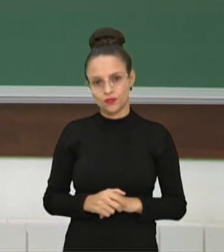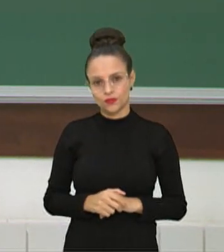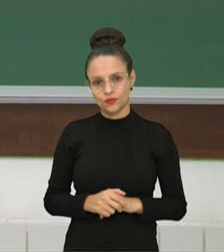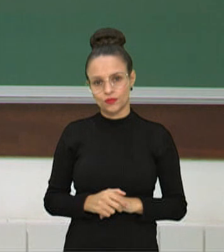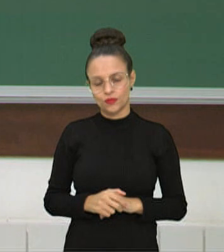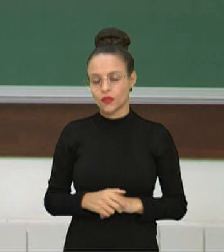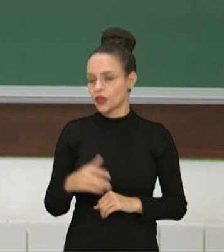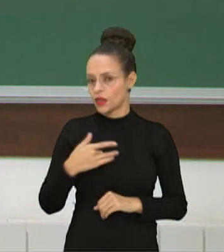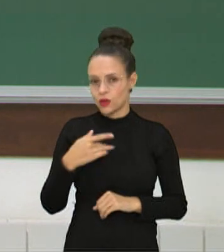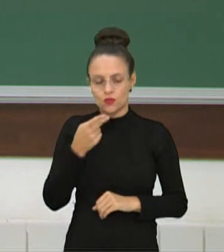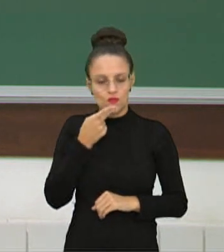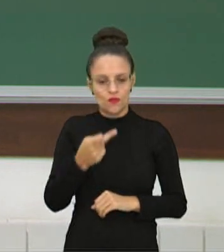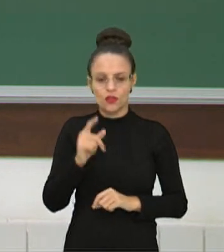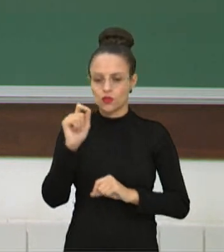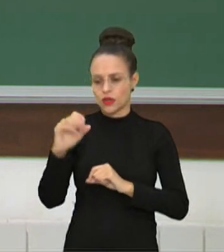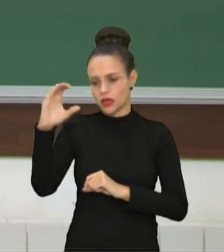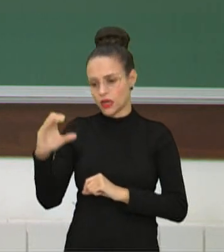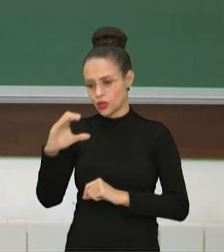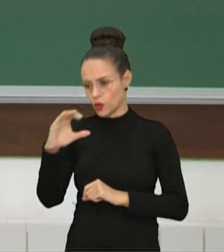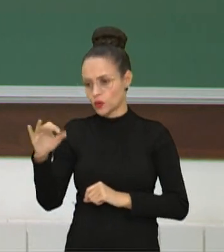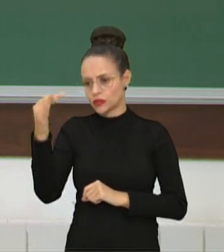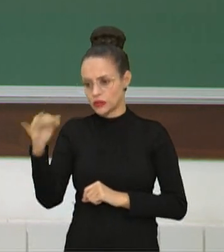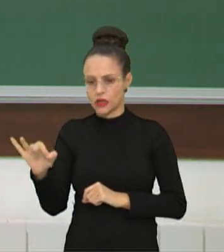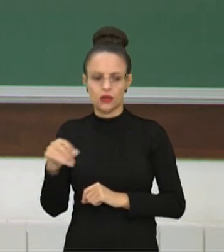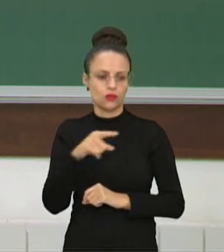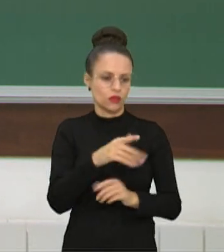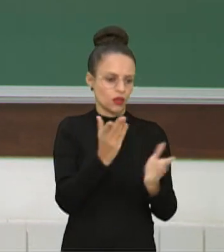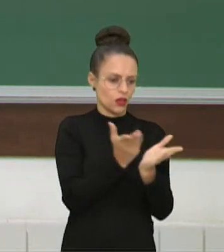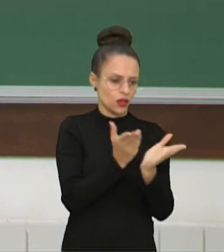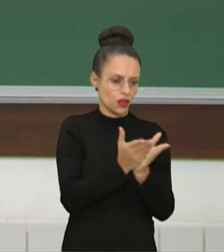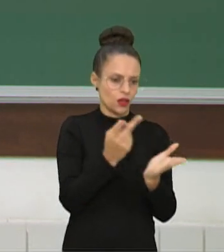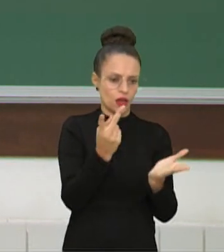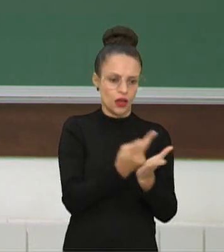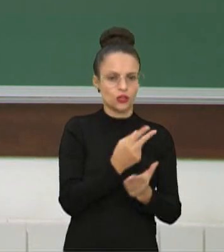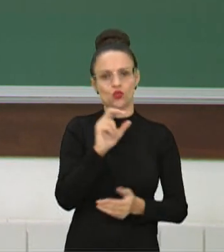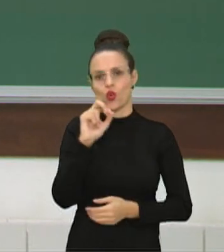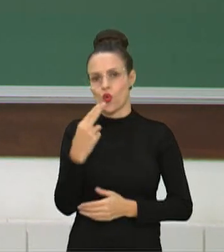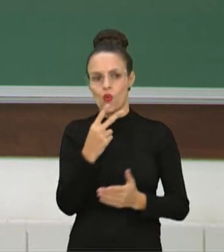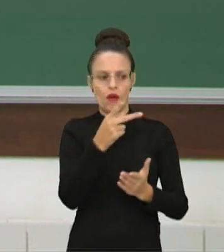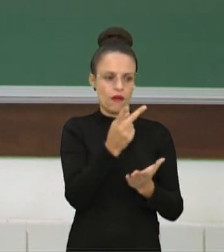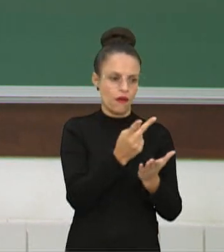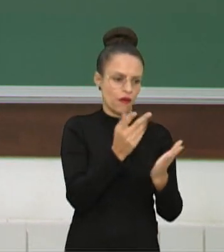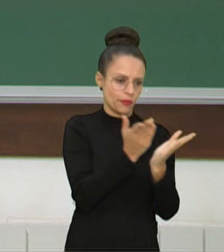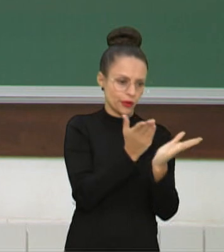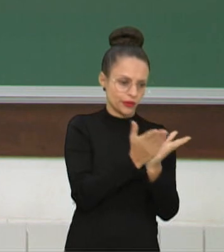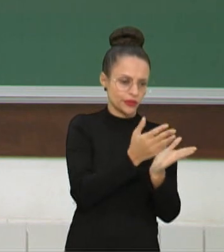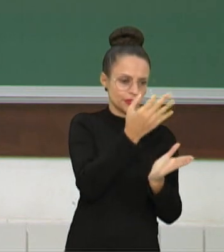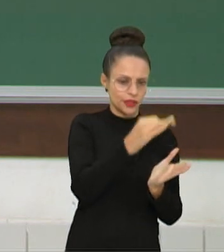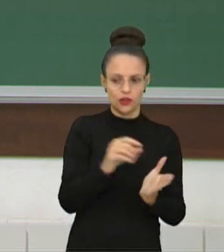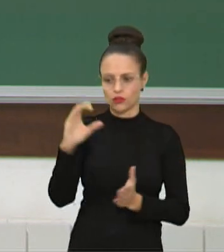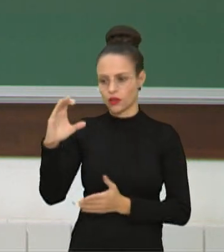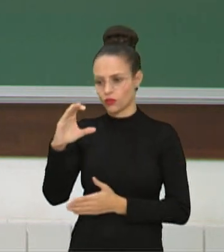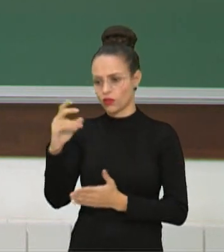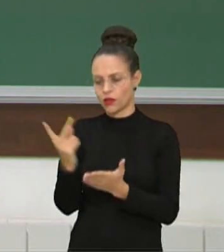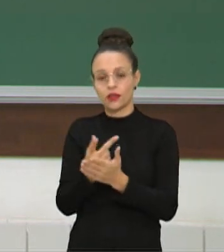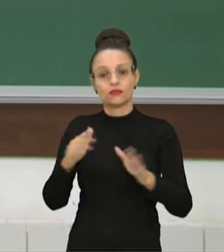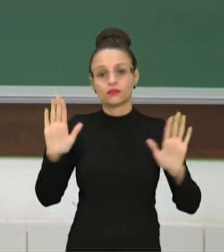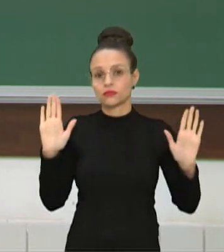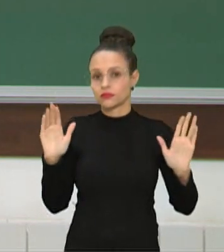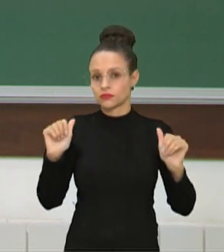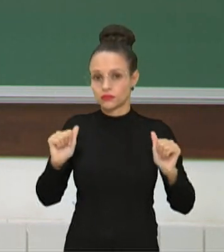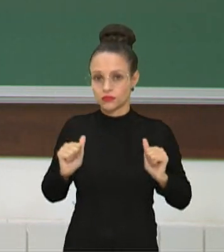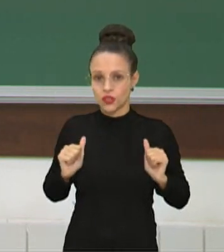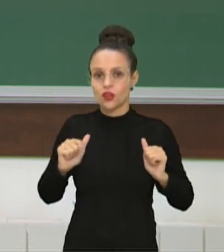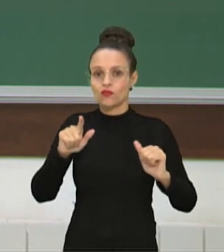Não estou dizendo que os católicos estão certos e que os protestantes estão errados, ou que os protestantes estão certos e os católicos estão errados. Você